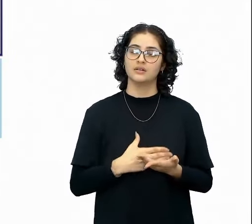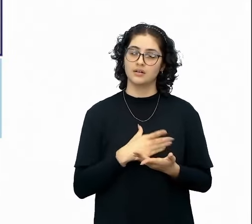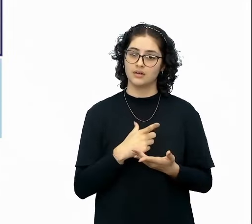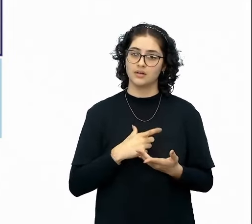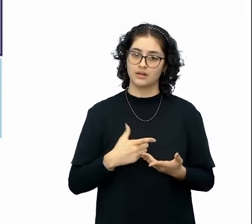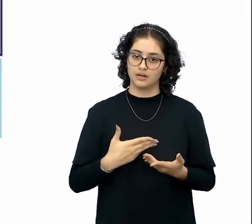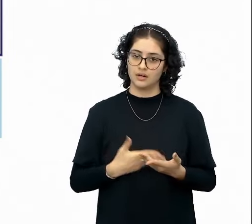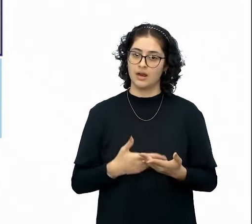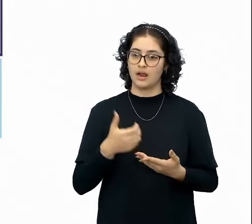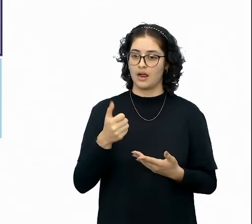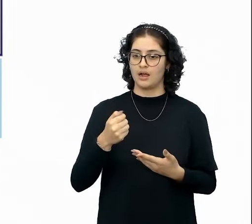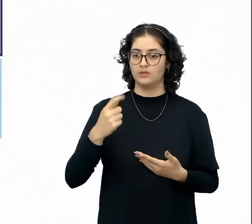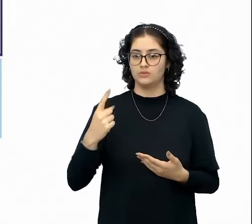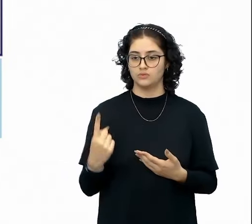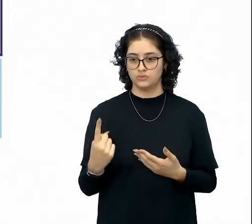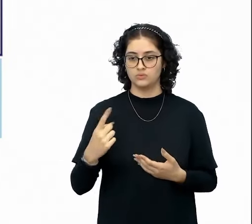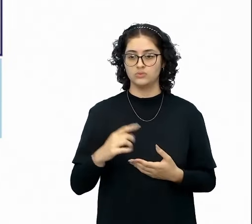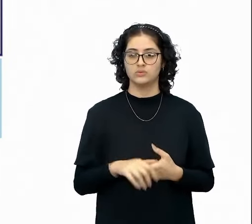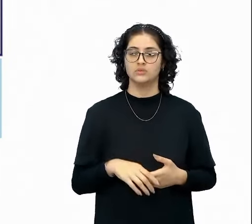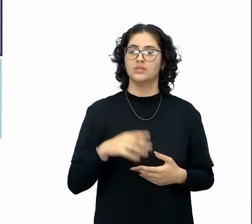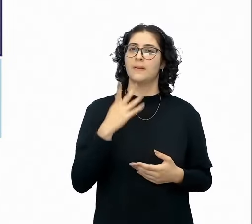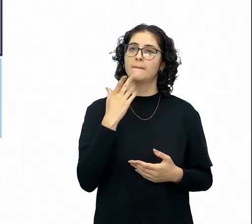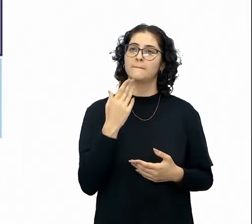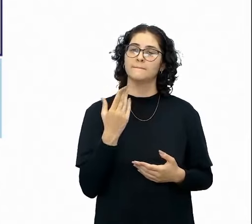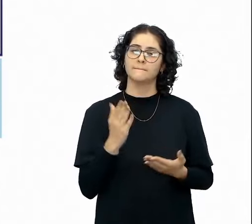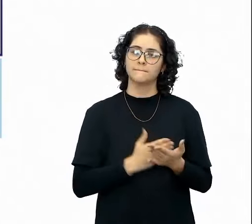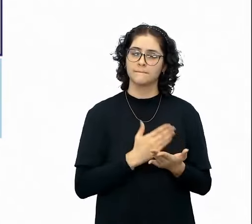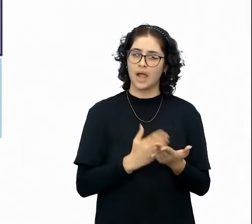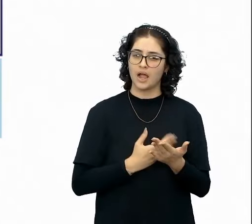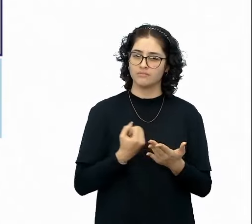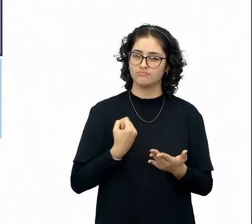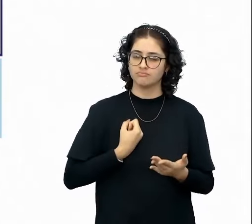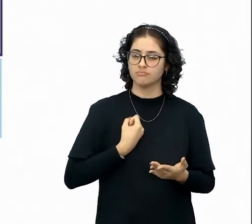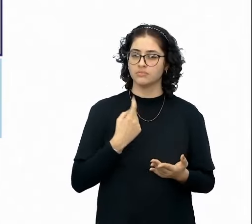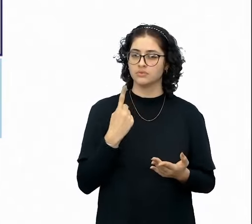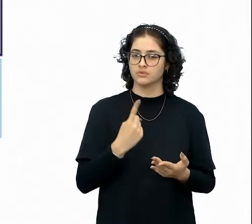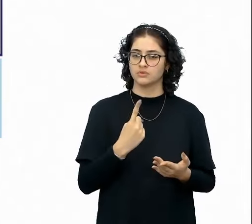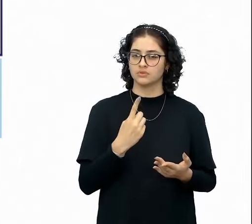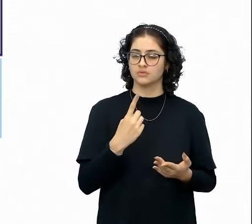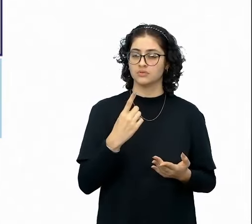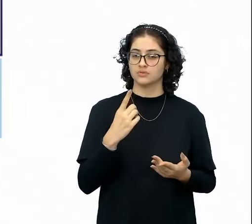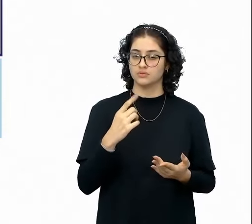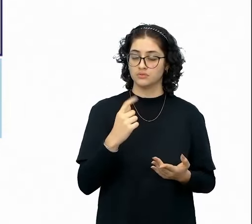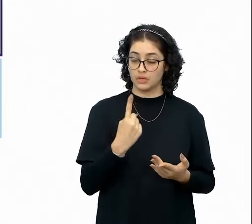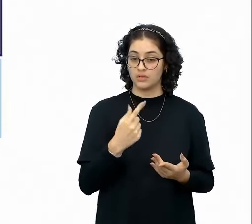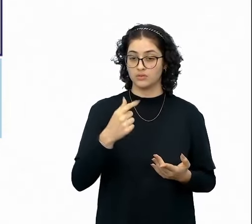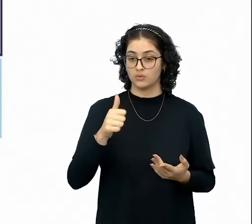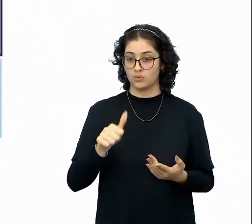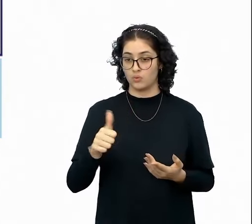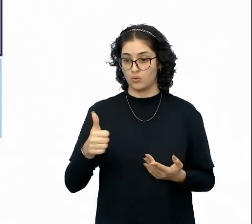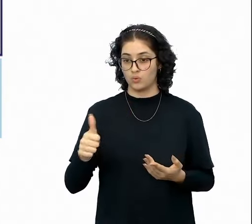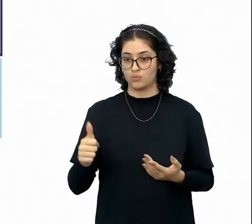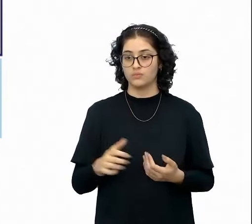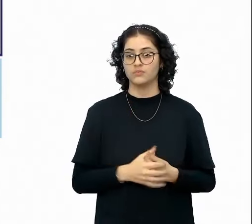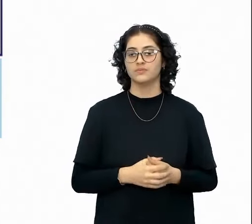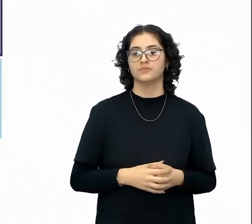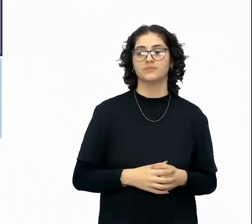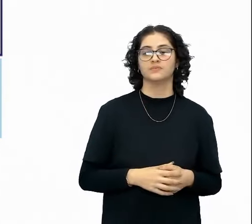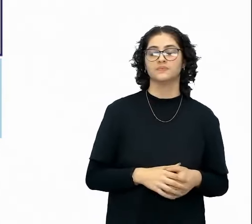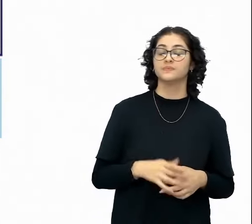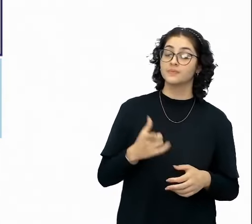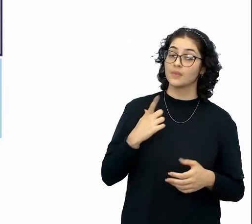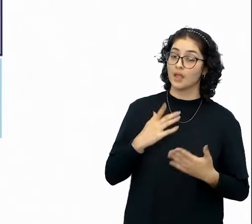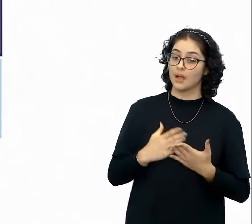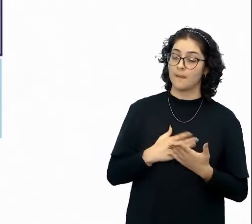aluno, está lá na página 111, né, as atividades apenas do caderno do aluno, mas quem tiver com o caderno do